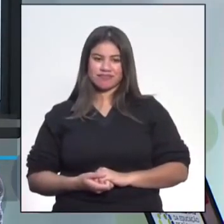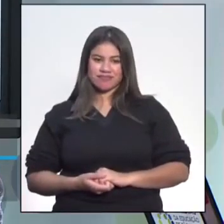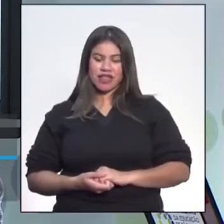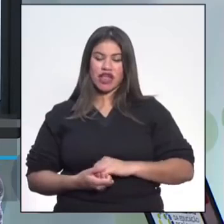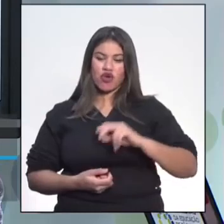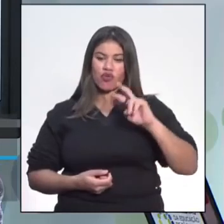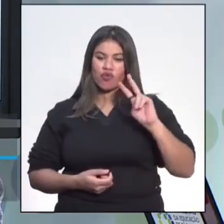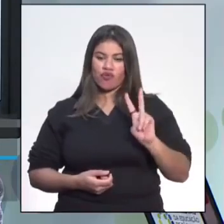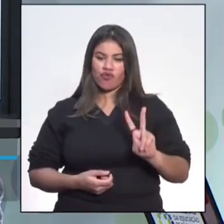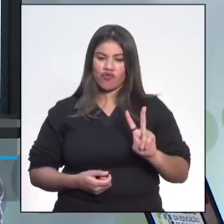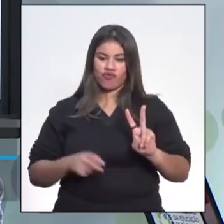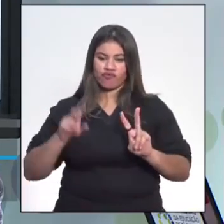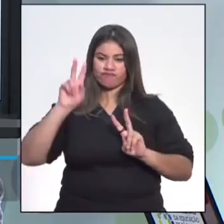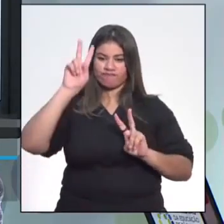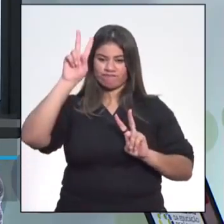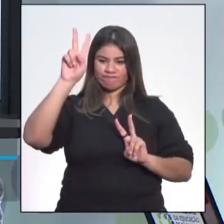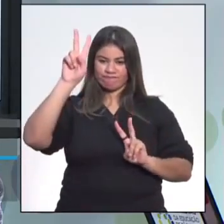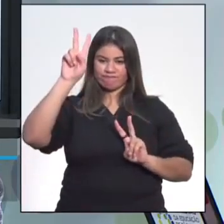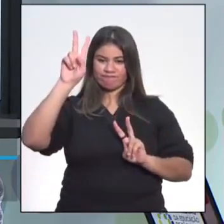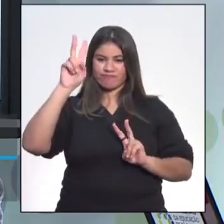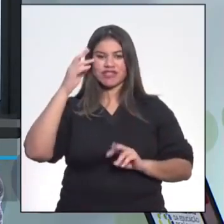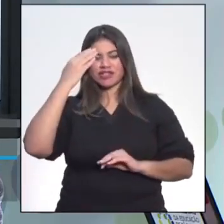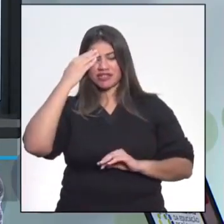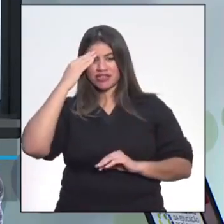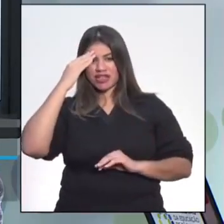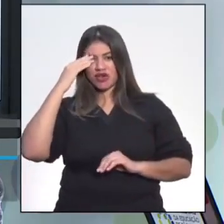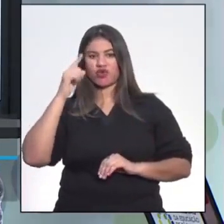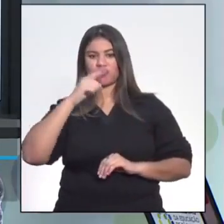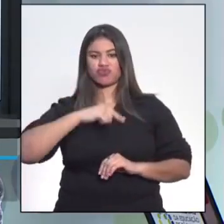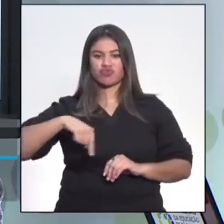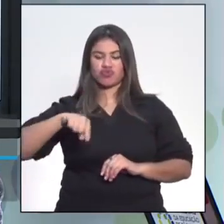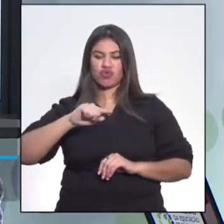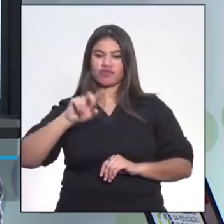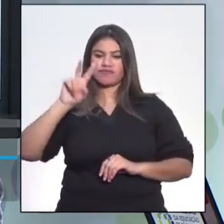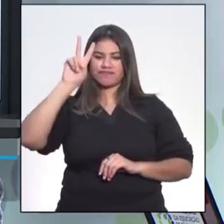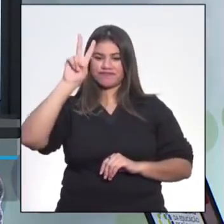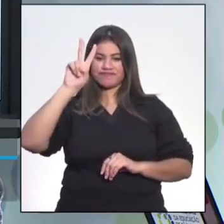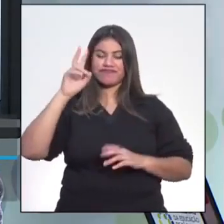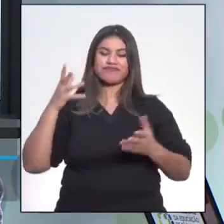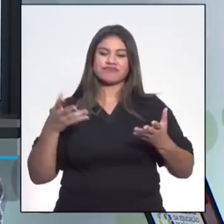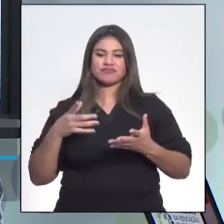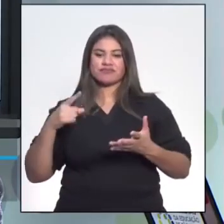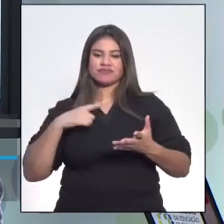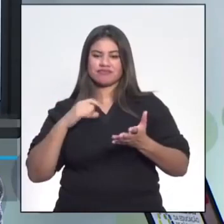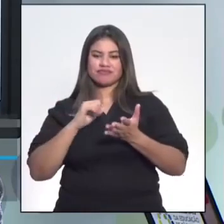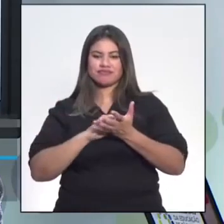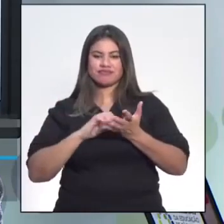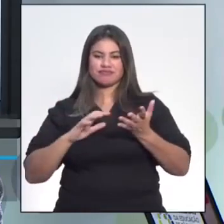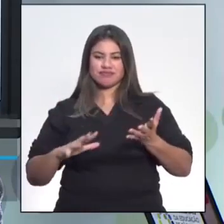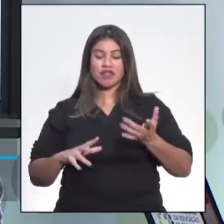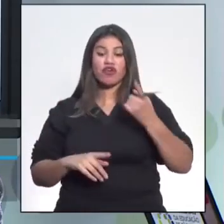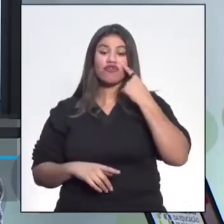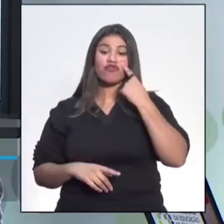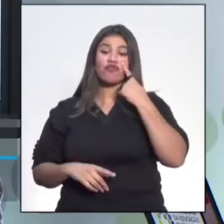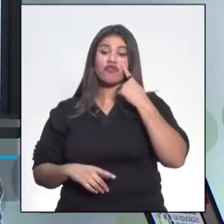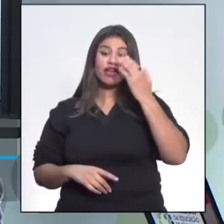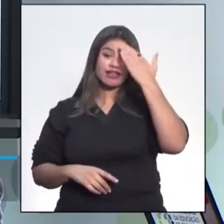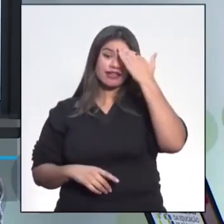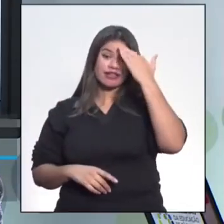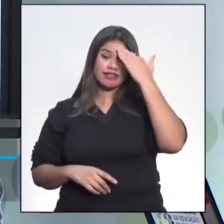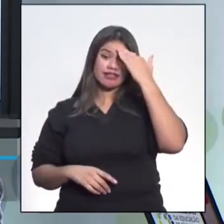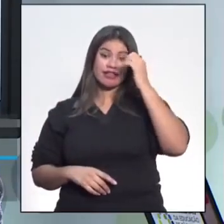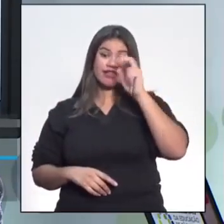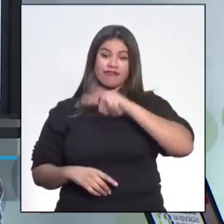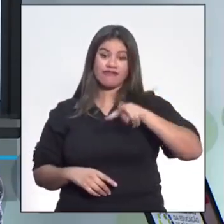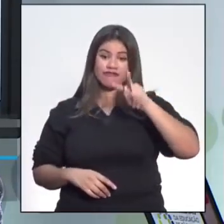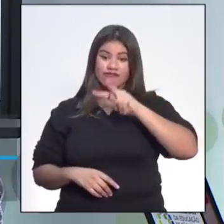bem? Deu para perceber que a nossa concavidade era para cima? Agora eu vou propor uma atividade para vocês. Quero ver se vocês conseguem